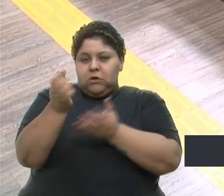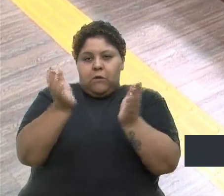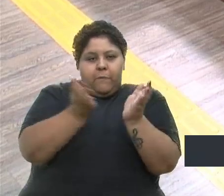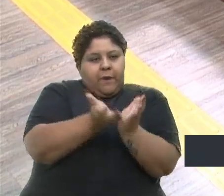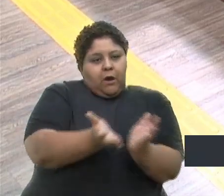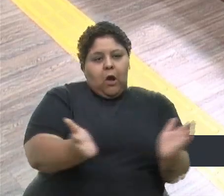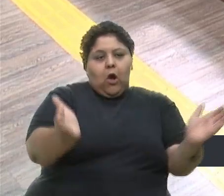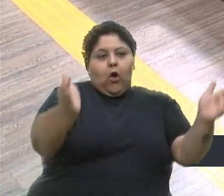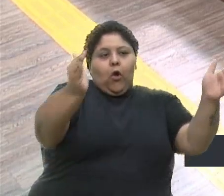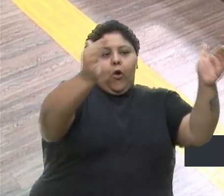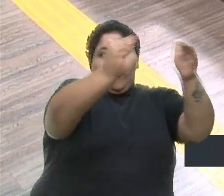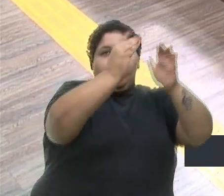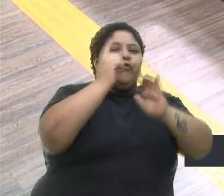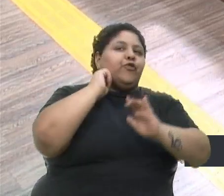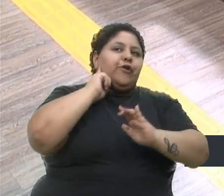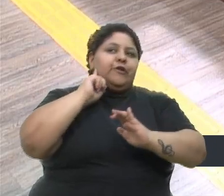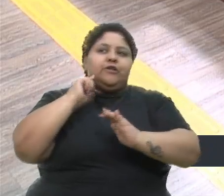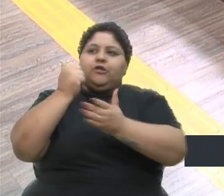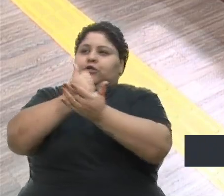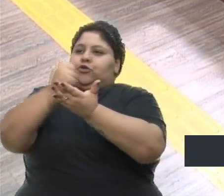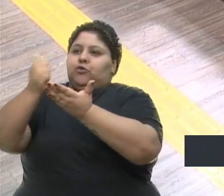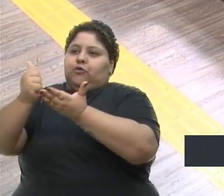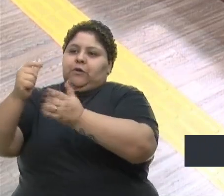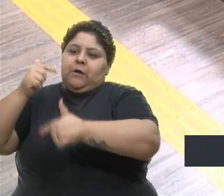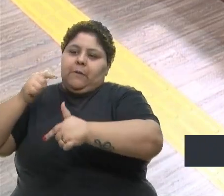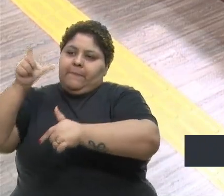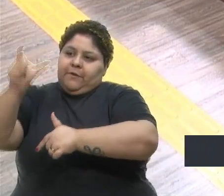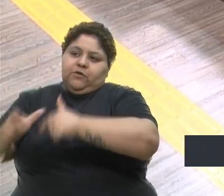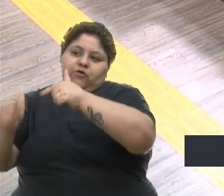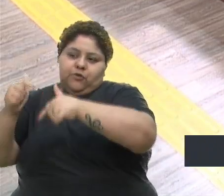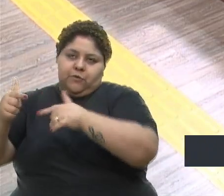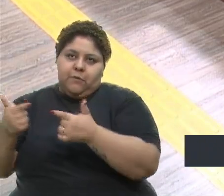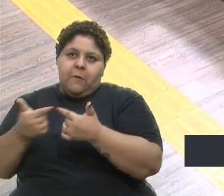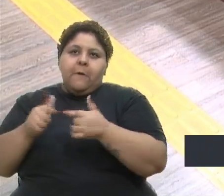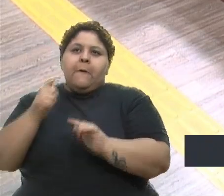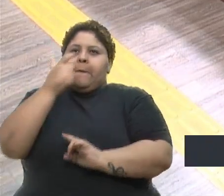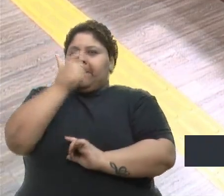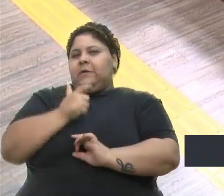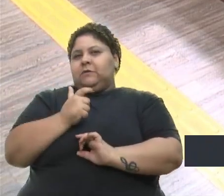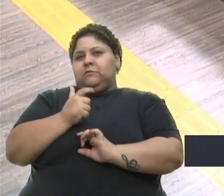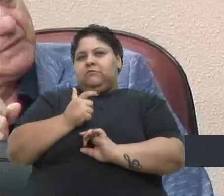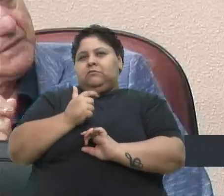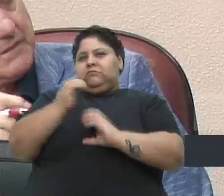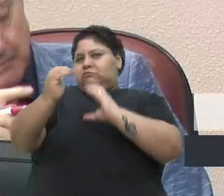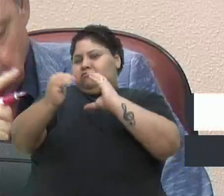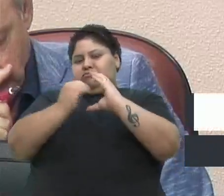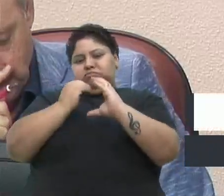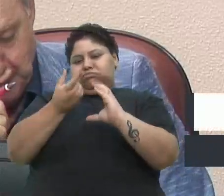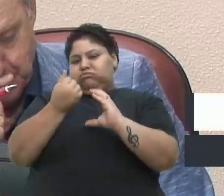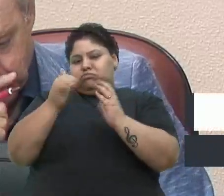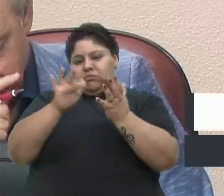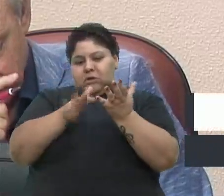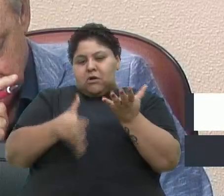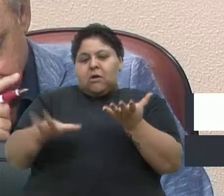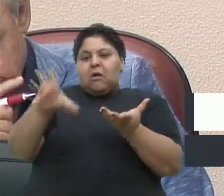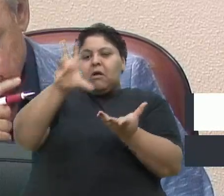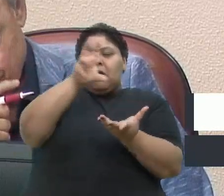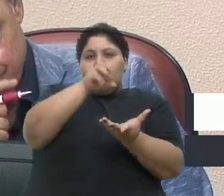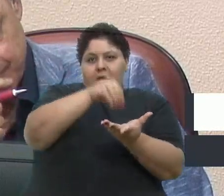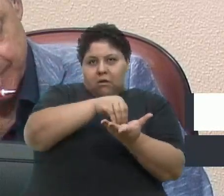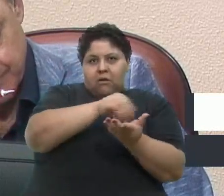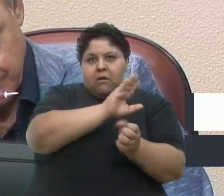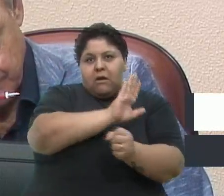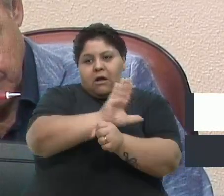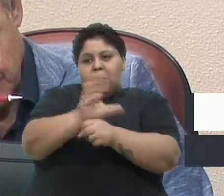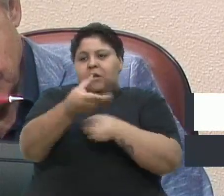para contratar servidores, mas eu acho que qualquer incentivo que vir para a Codeca ajuda bastante. Porque